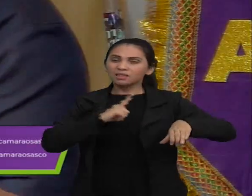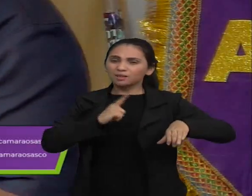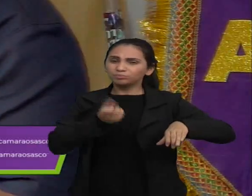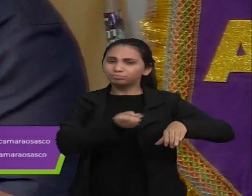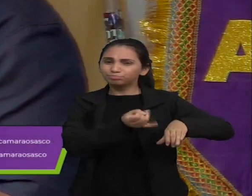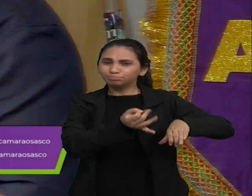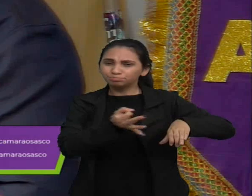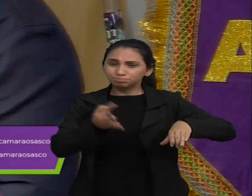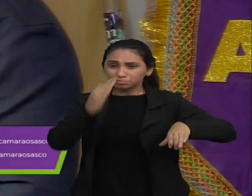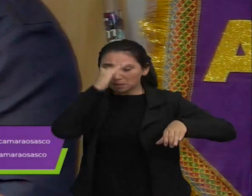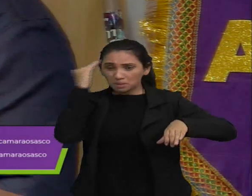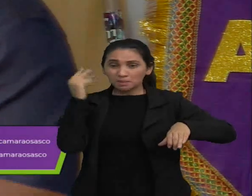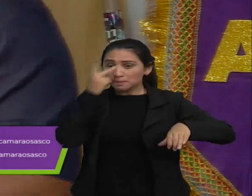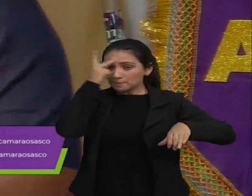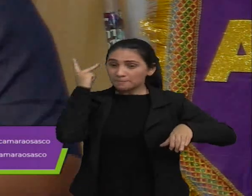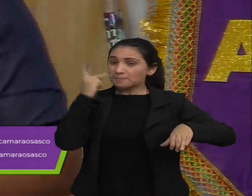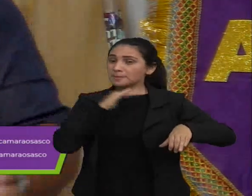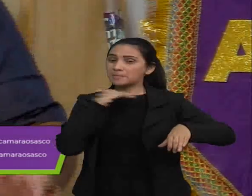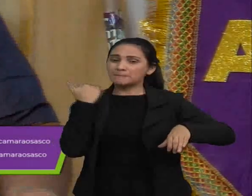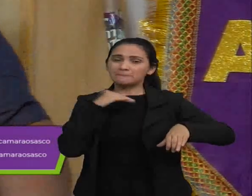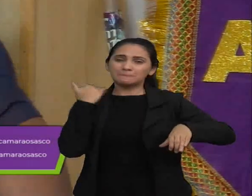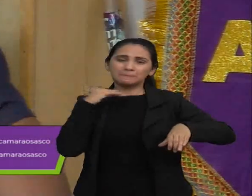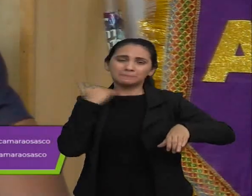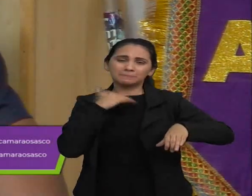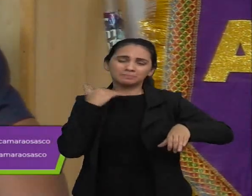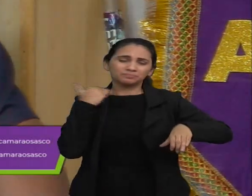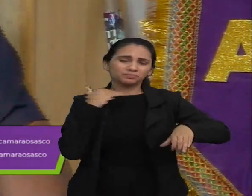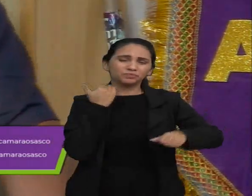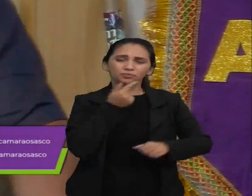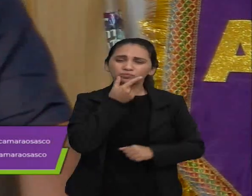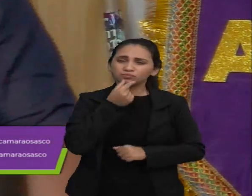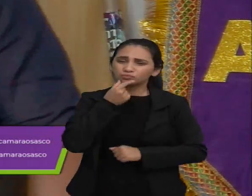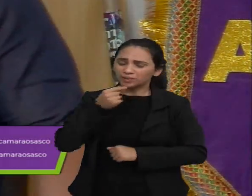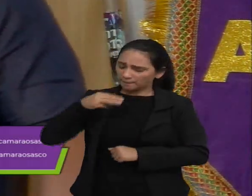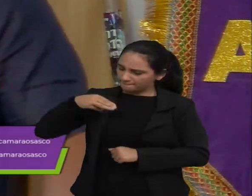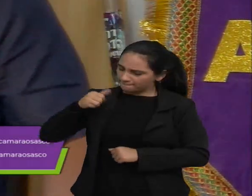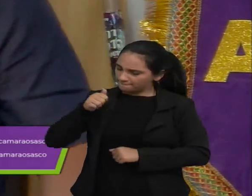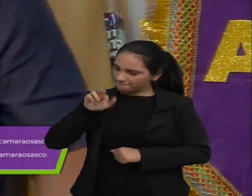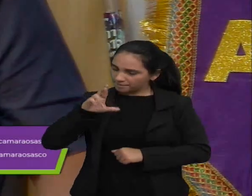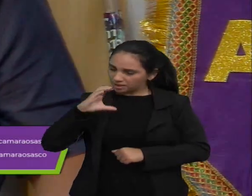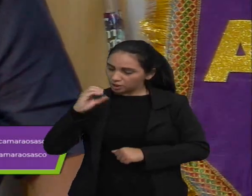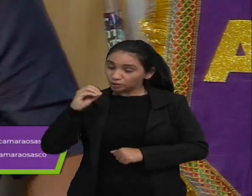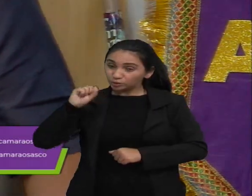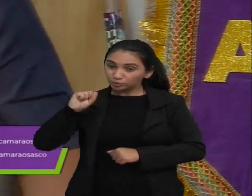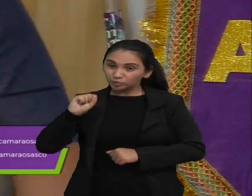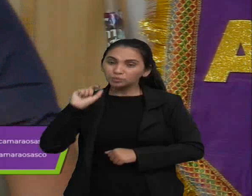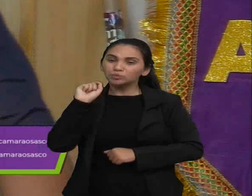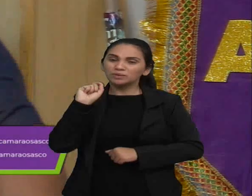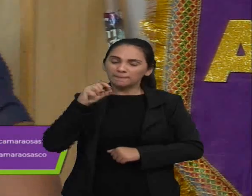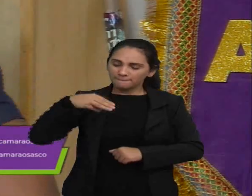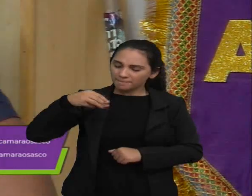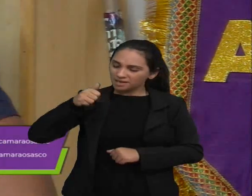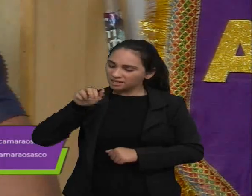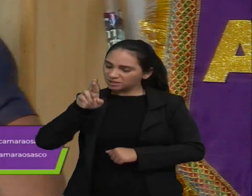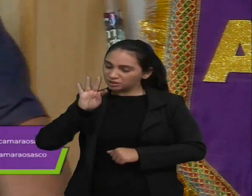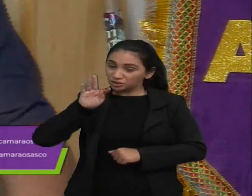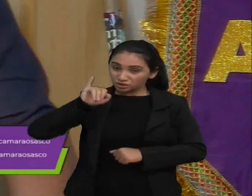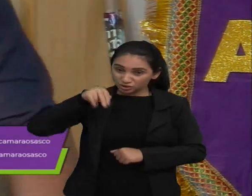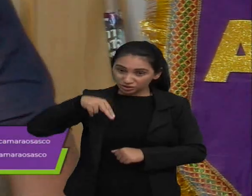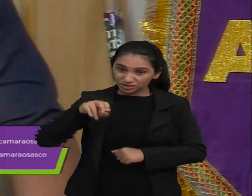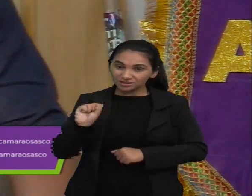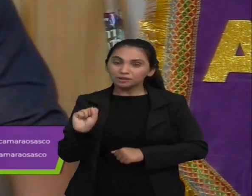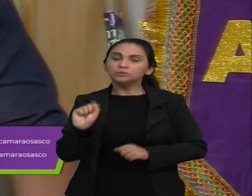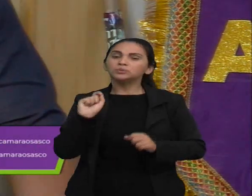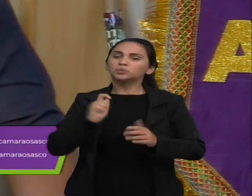e milhões de pessoas nesse mundo que é uma luta do Marcos Martins que sempre lutou contra o amianto então eu quero dizer para vocês o